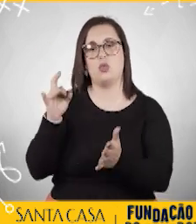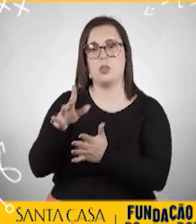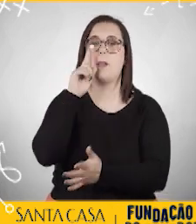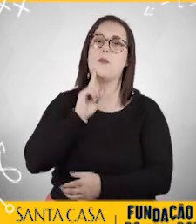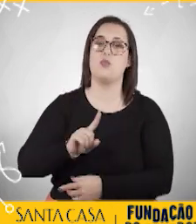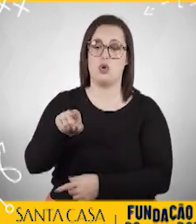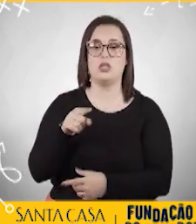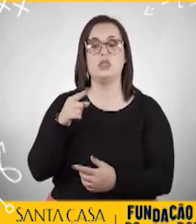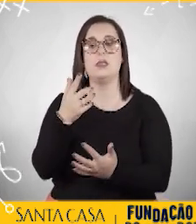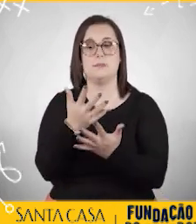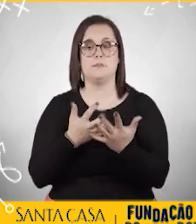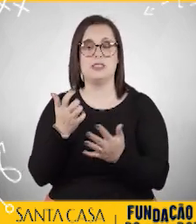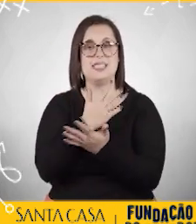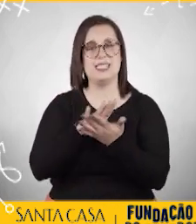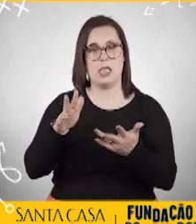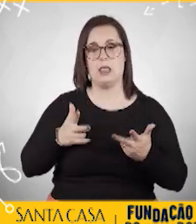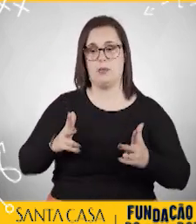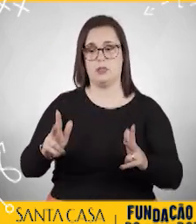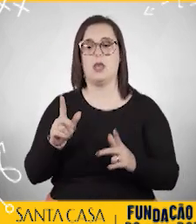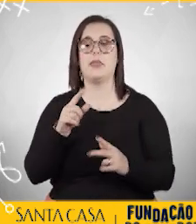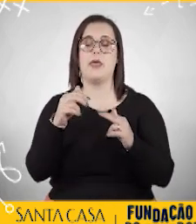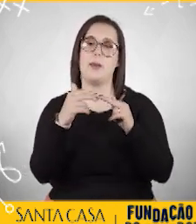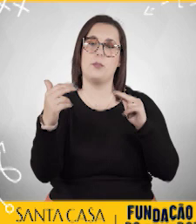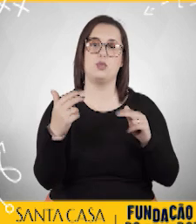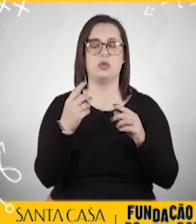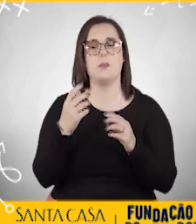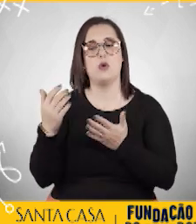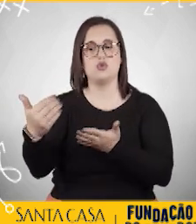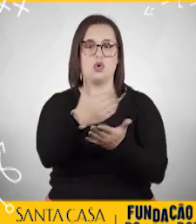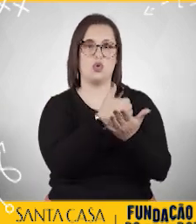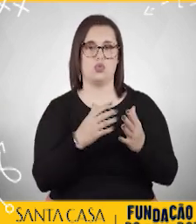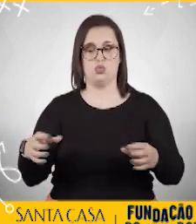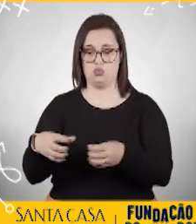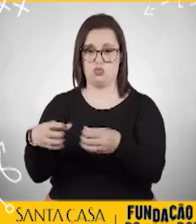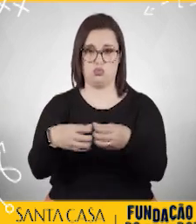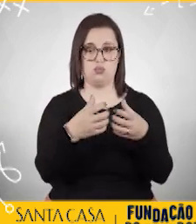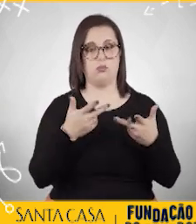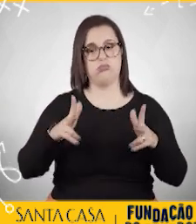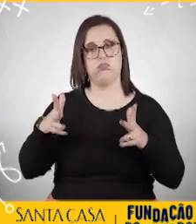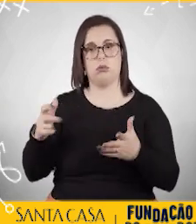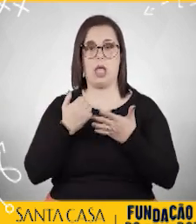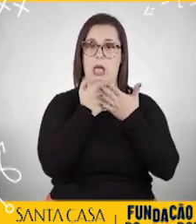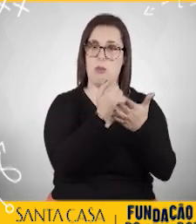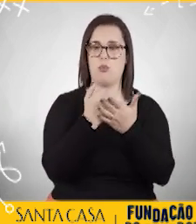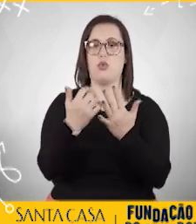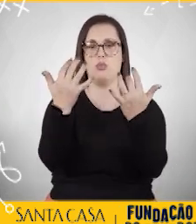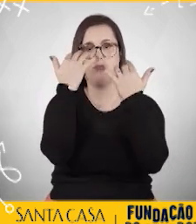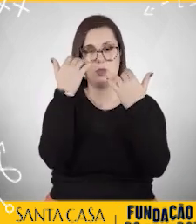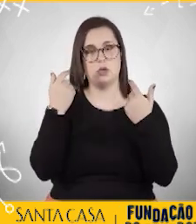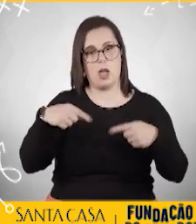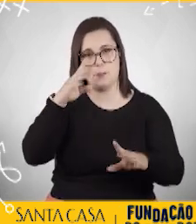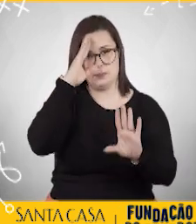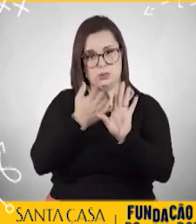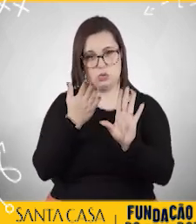Mulheres. A iniciativa denominada Sem Liberdade faz a ponte para os recursos comunitários que disponibilizam o apoio